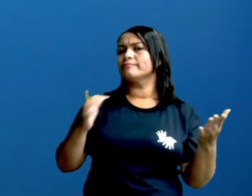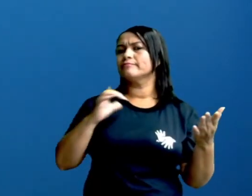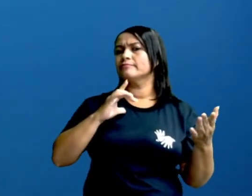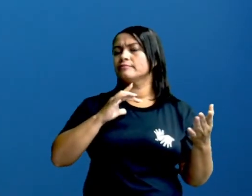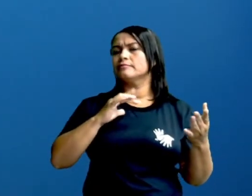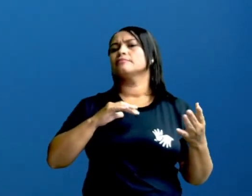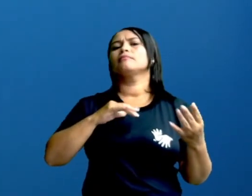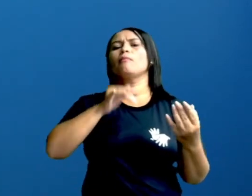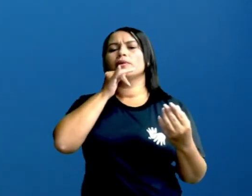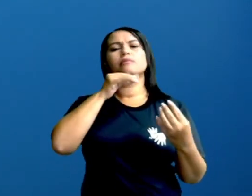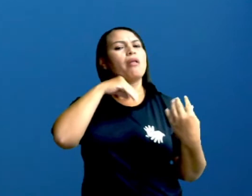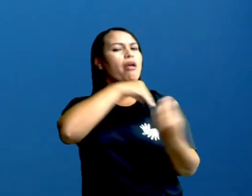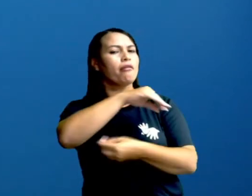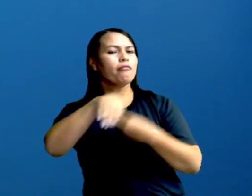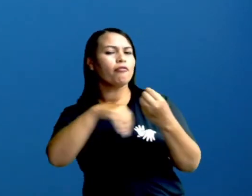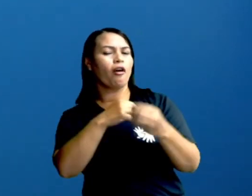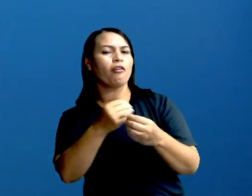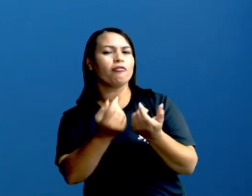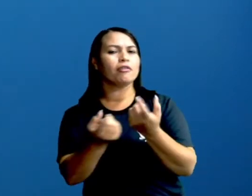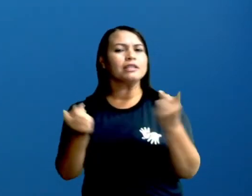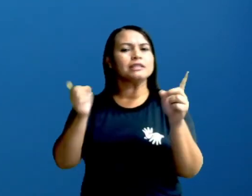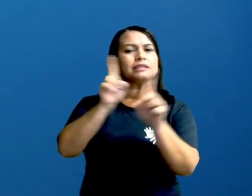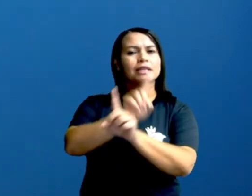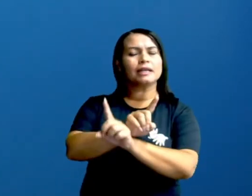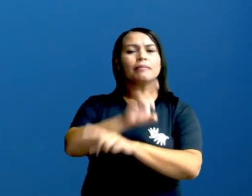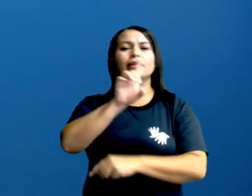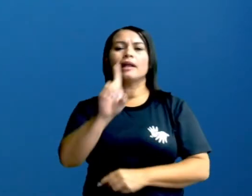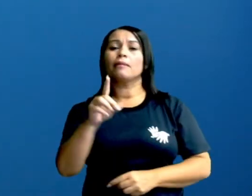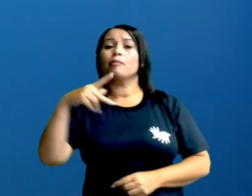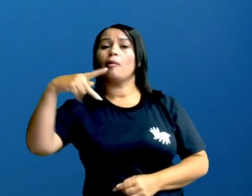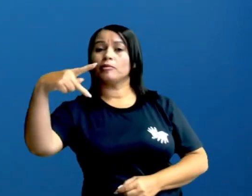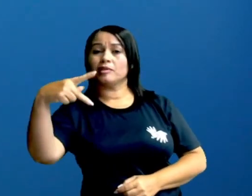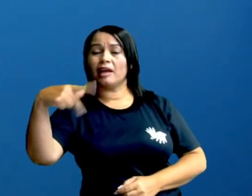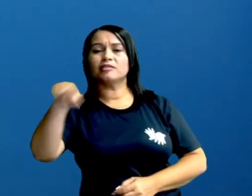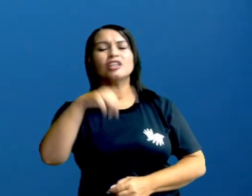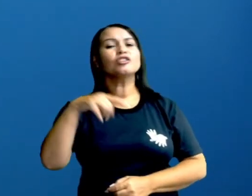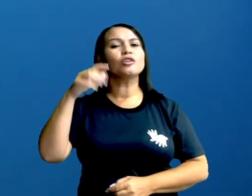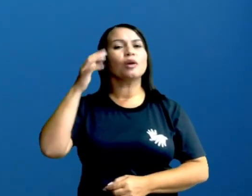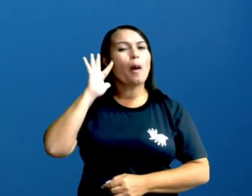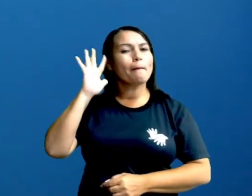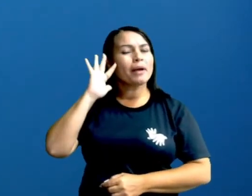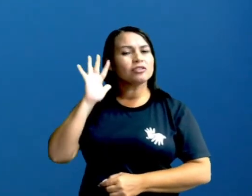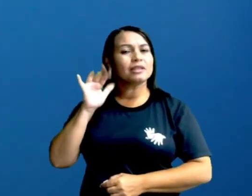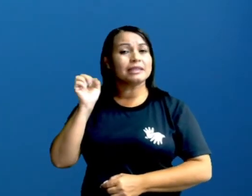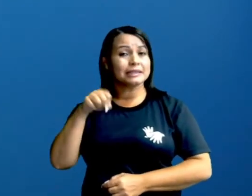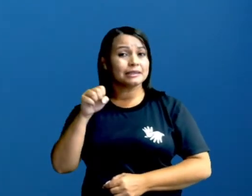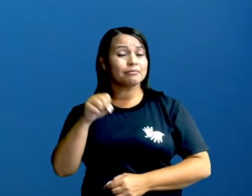as grandezas diretamente e inversamente proporcionais? E